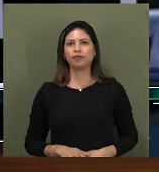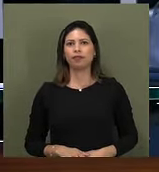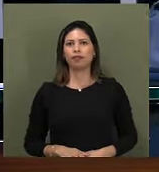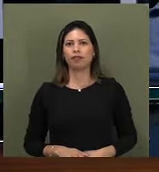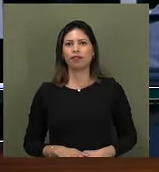Senador